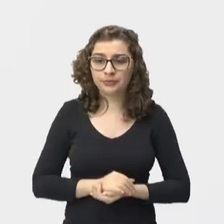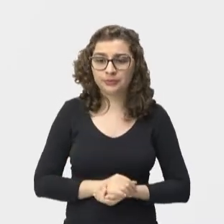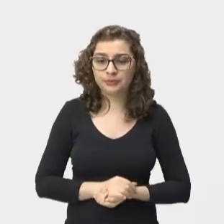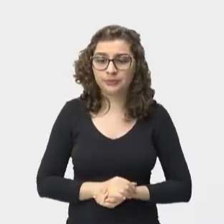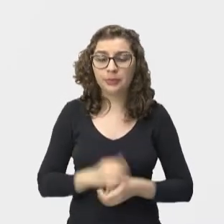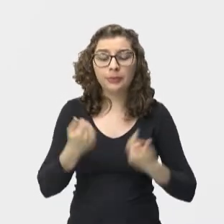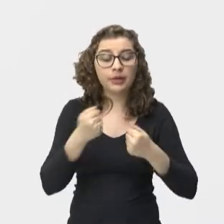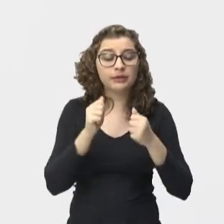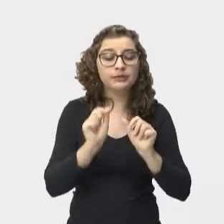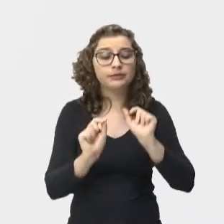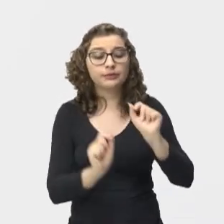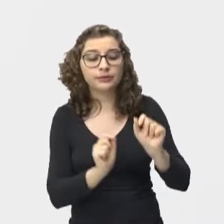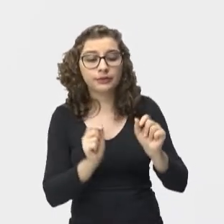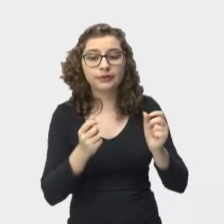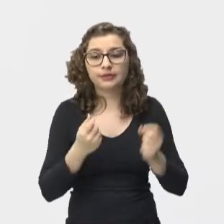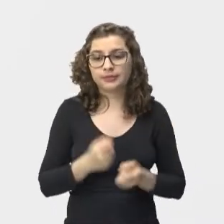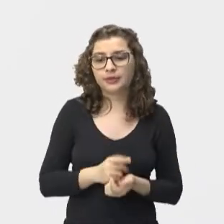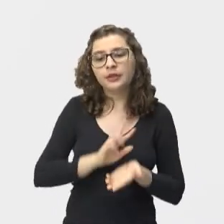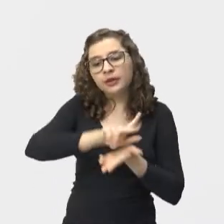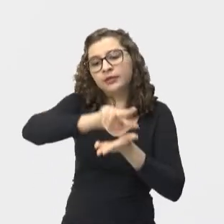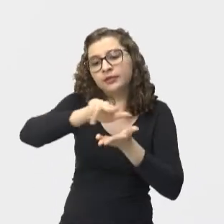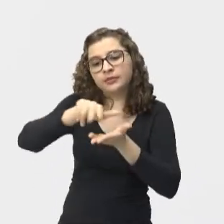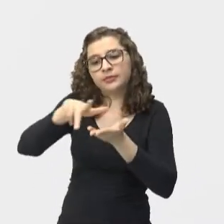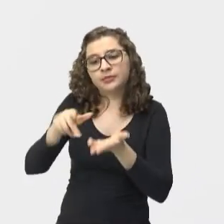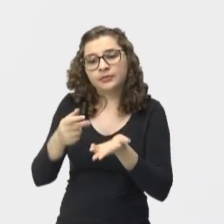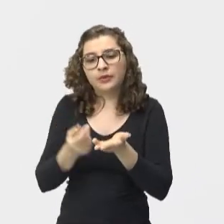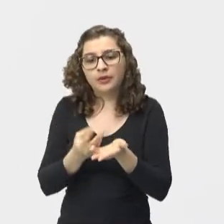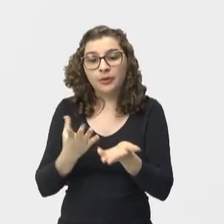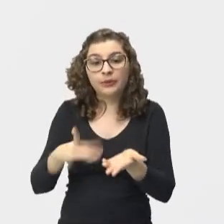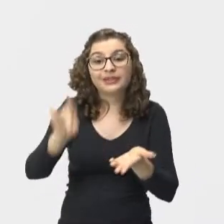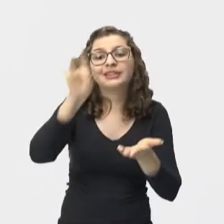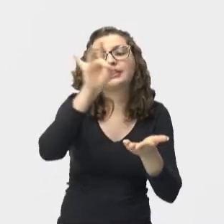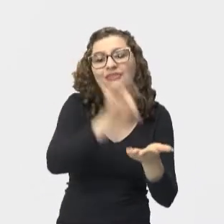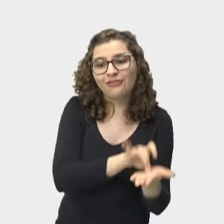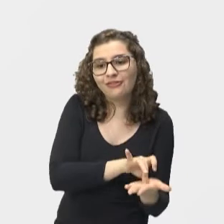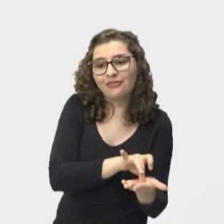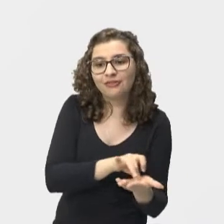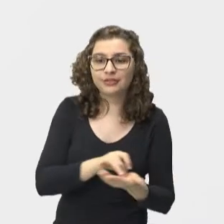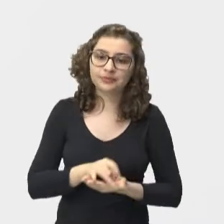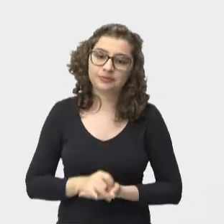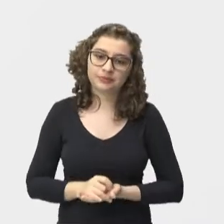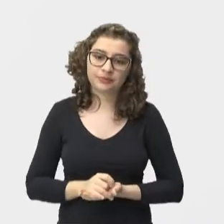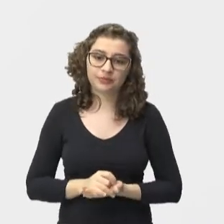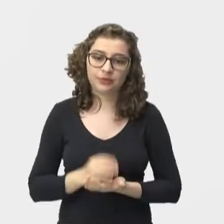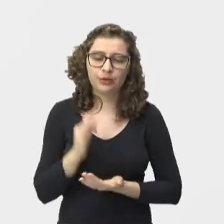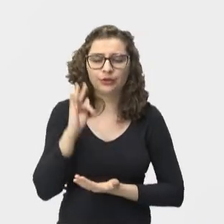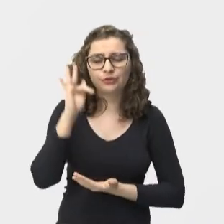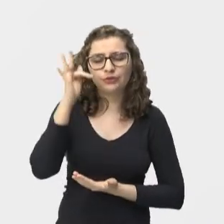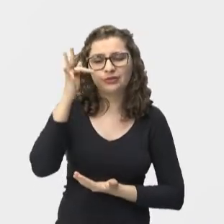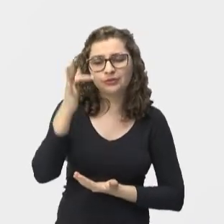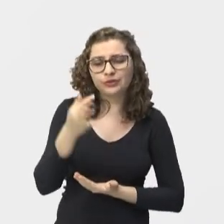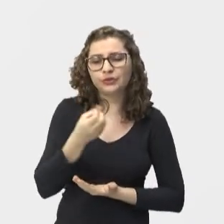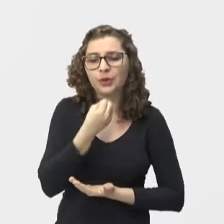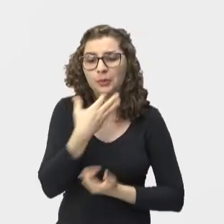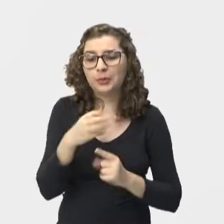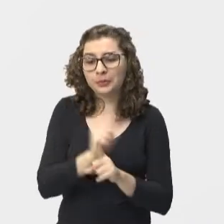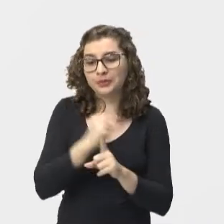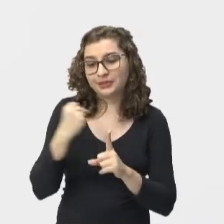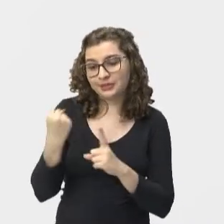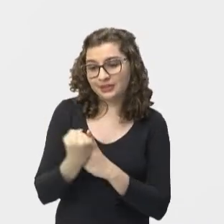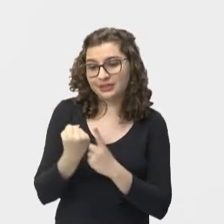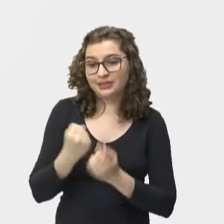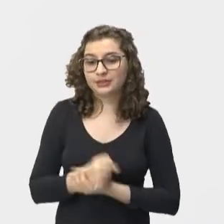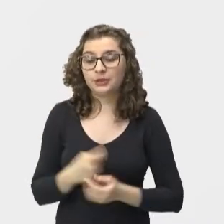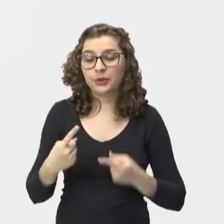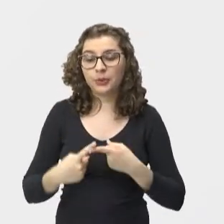para poder que seja implantado e para que realmente venha dar frutos, né, para a sociedade. Porque a